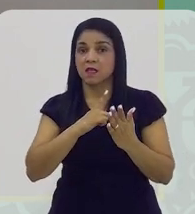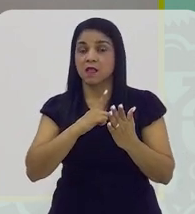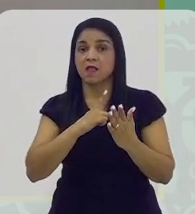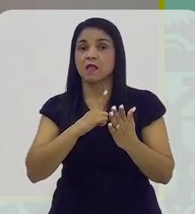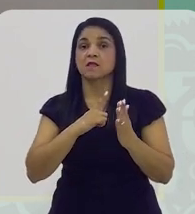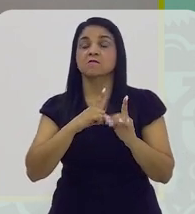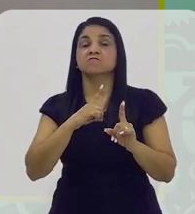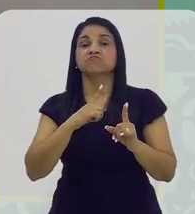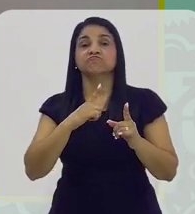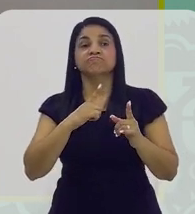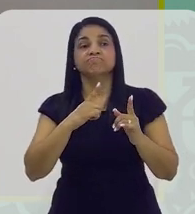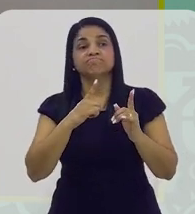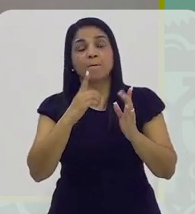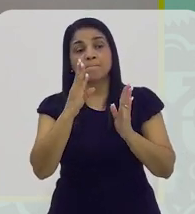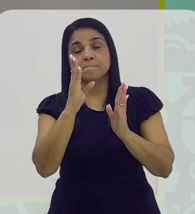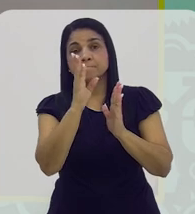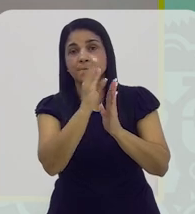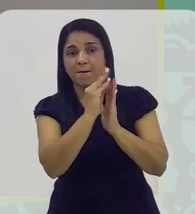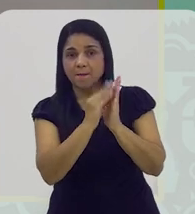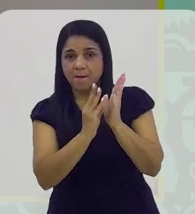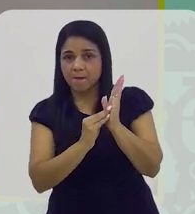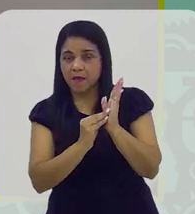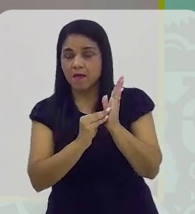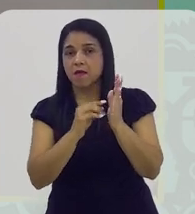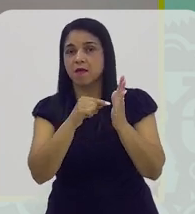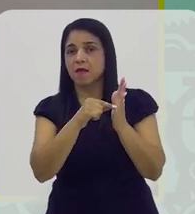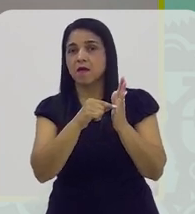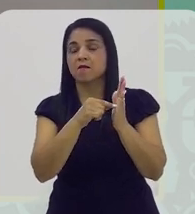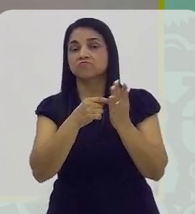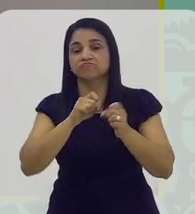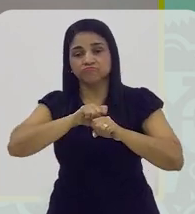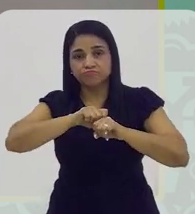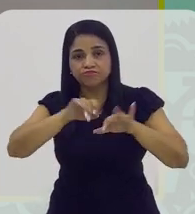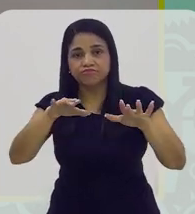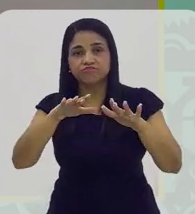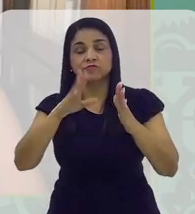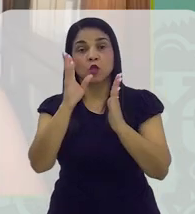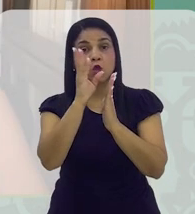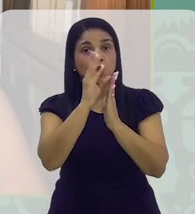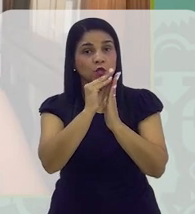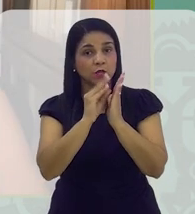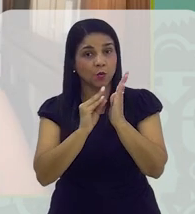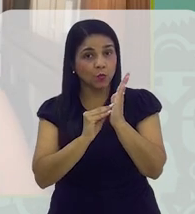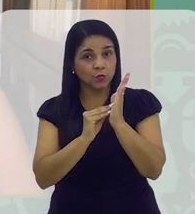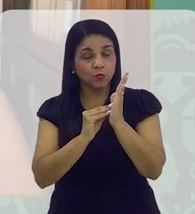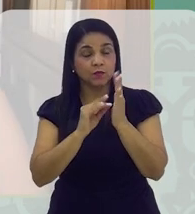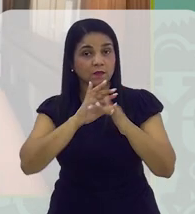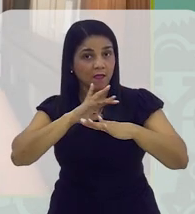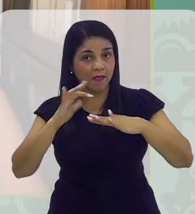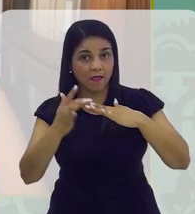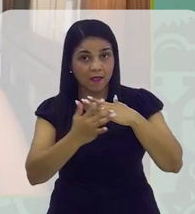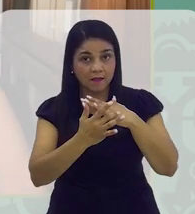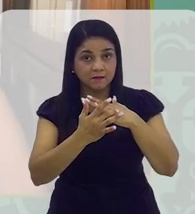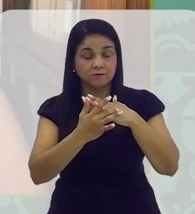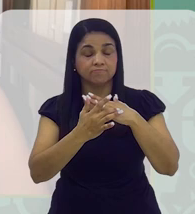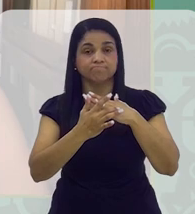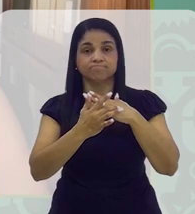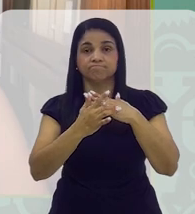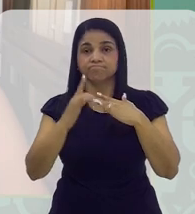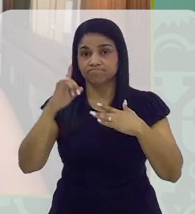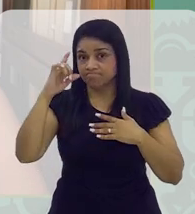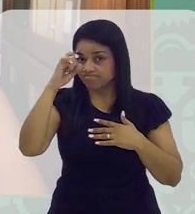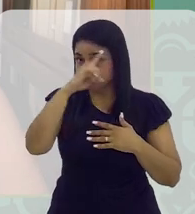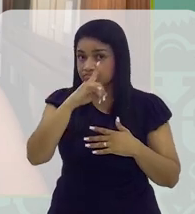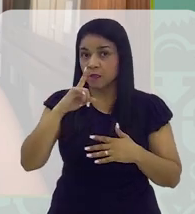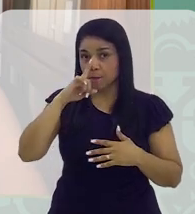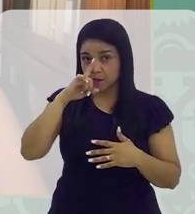tem, onde a gente descreve que essa divulgação e esse compartilhamento de conteúdos extremos na rede, eles levam